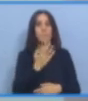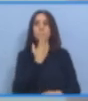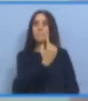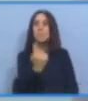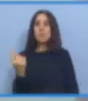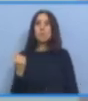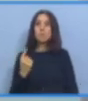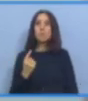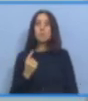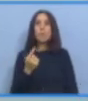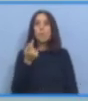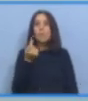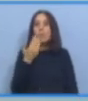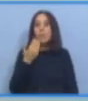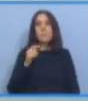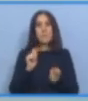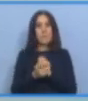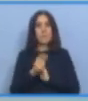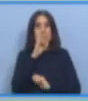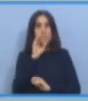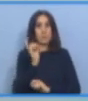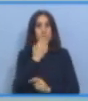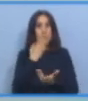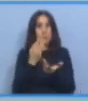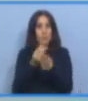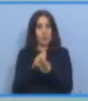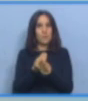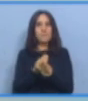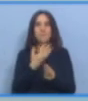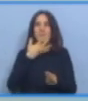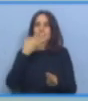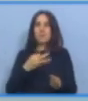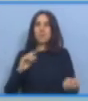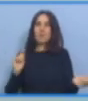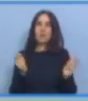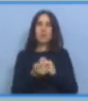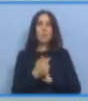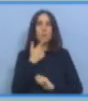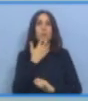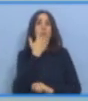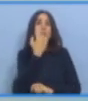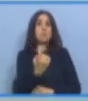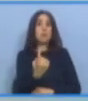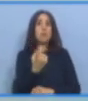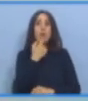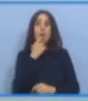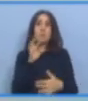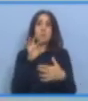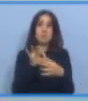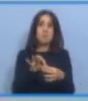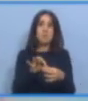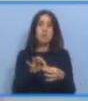nós pode mudar uma pequena coisa. Todos juntos daremos de certeza uma grande mudança a nível individual, combinado